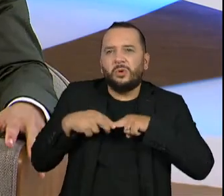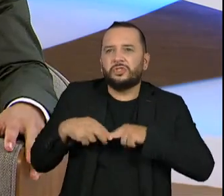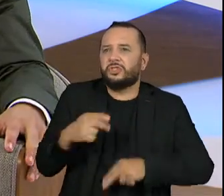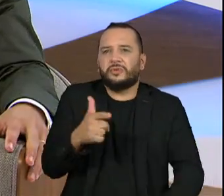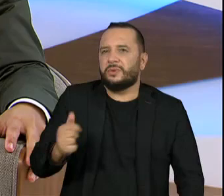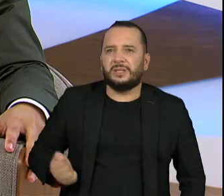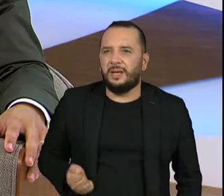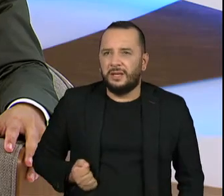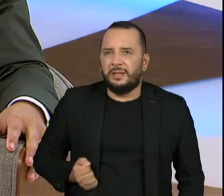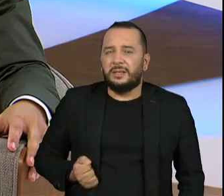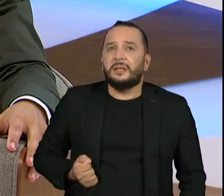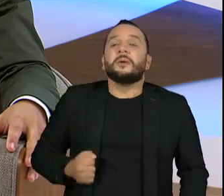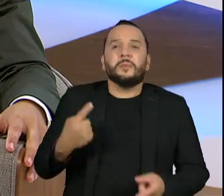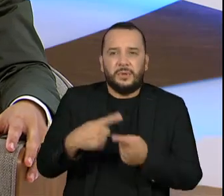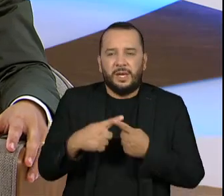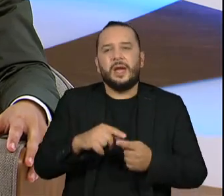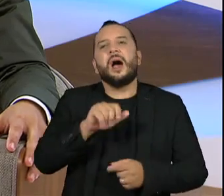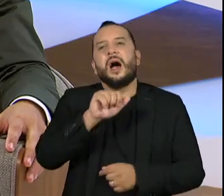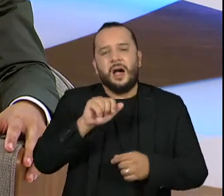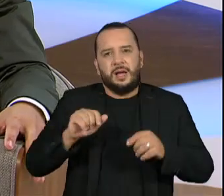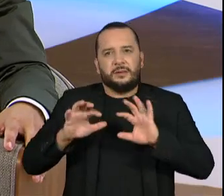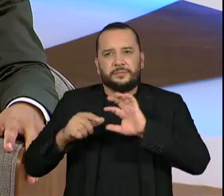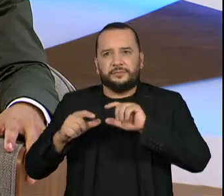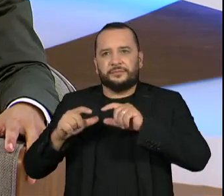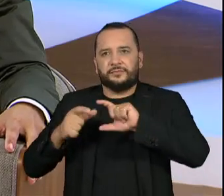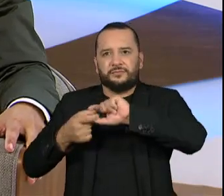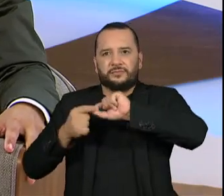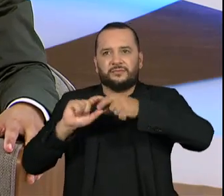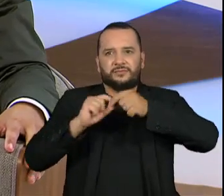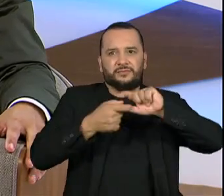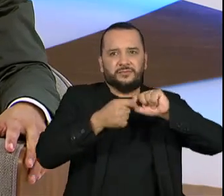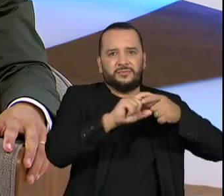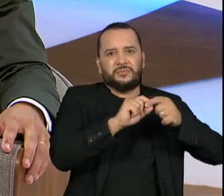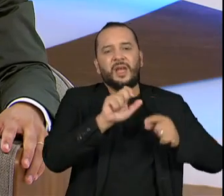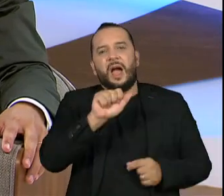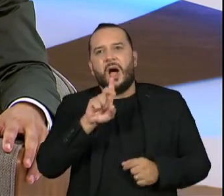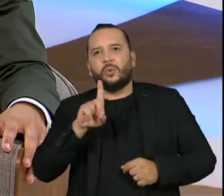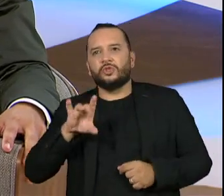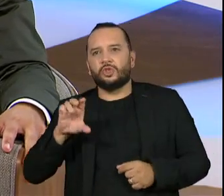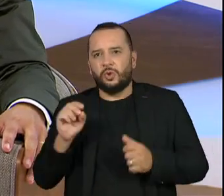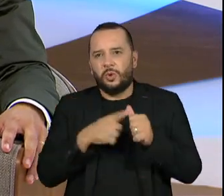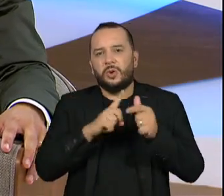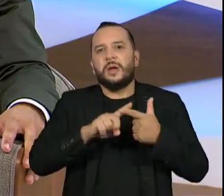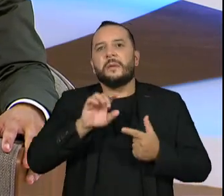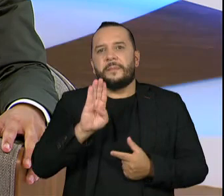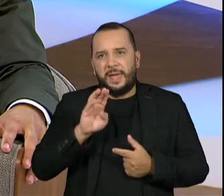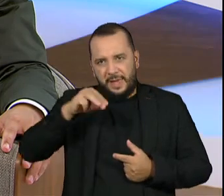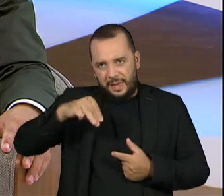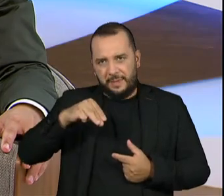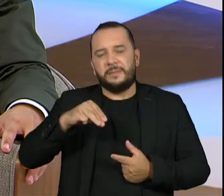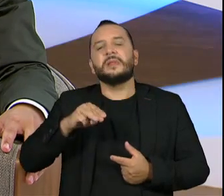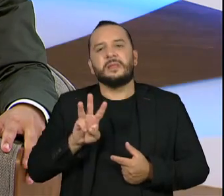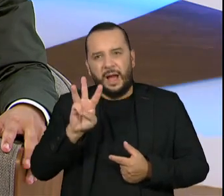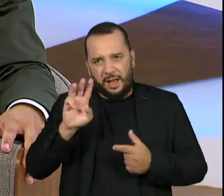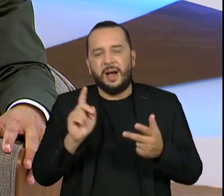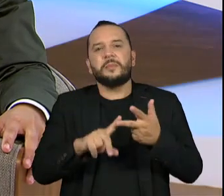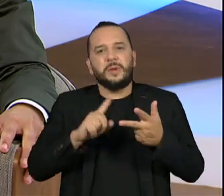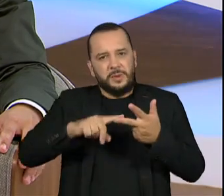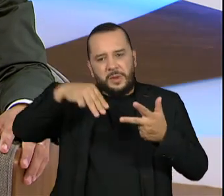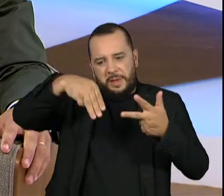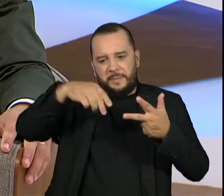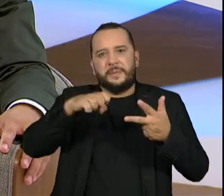Porque né a própria áudio a própria BMW que a própria Mercedes já definiram o prazo para produção dos veículos a combustão